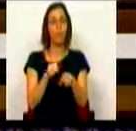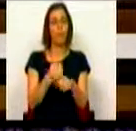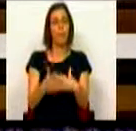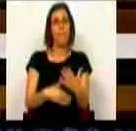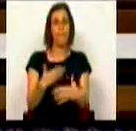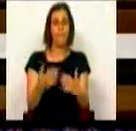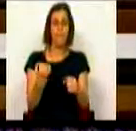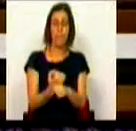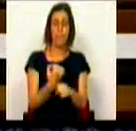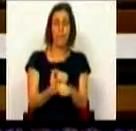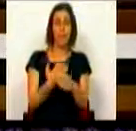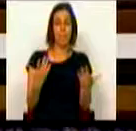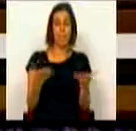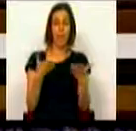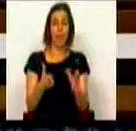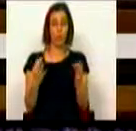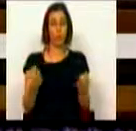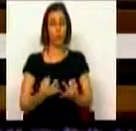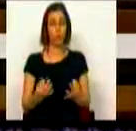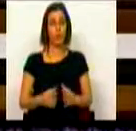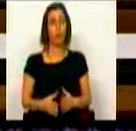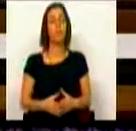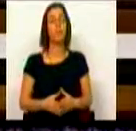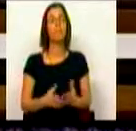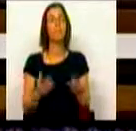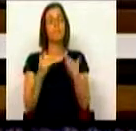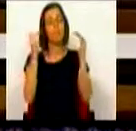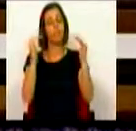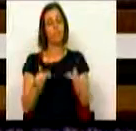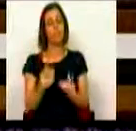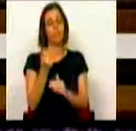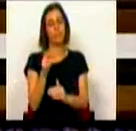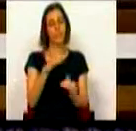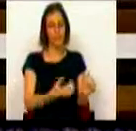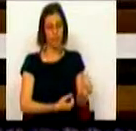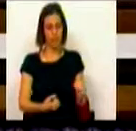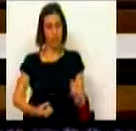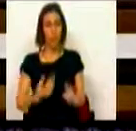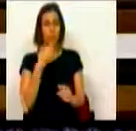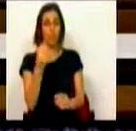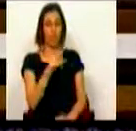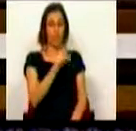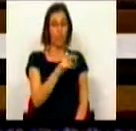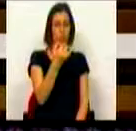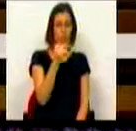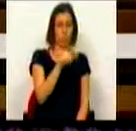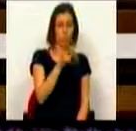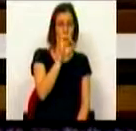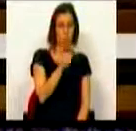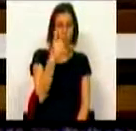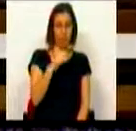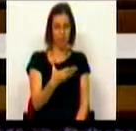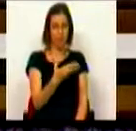ativas de emprego que ajudaram a reduzir a taxa de desemprego jovem dos 32,8 para